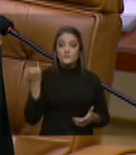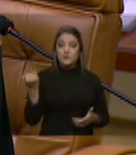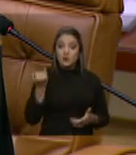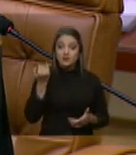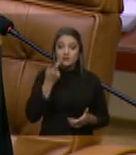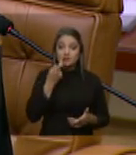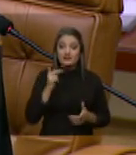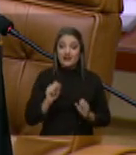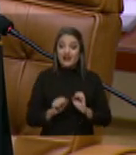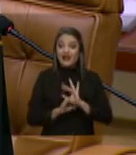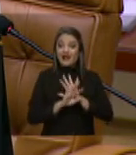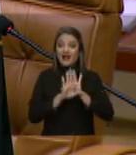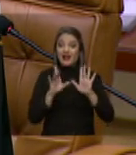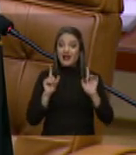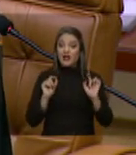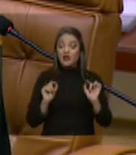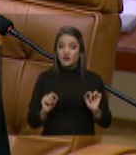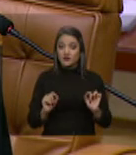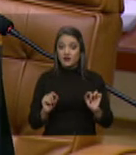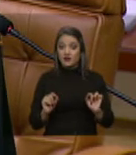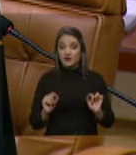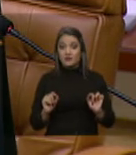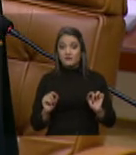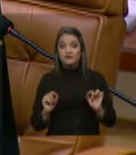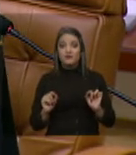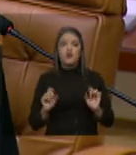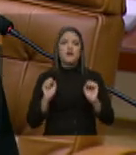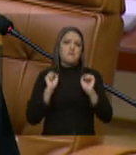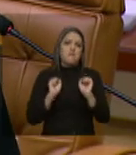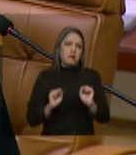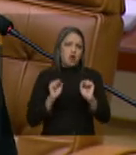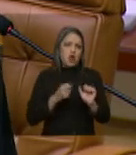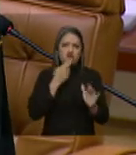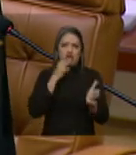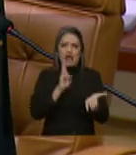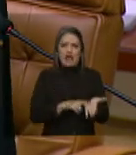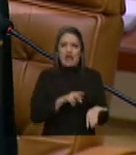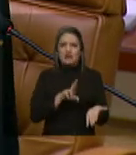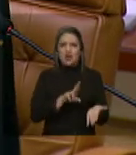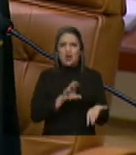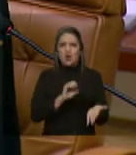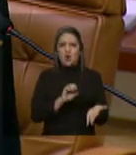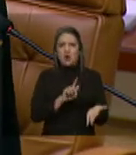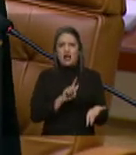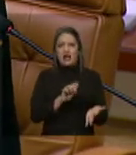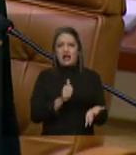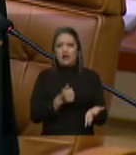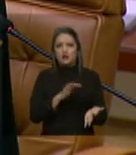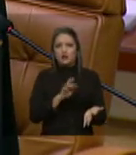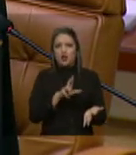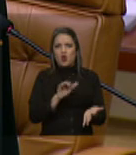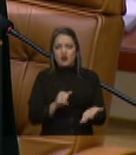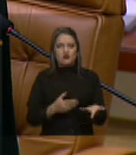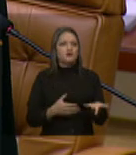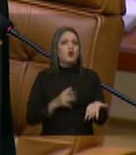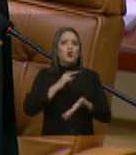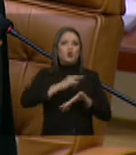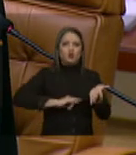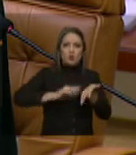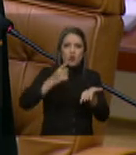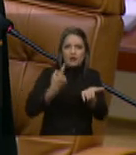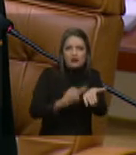bem claro é que não só é possível amizade não só é possível carta aos rogatórias mas o próprio Marco civil é da